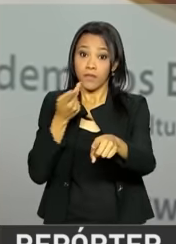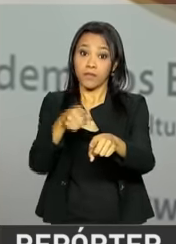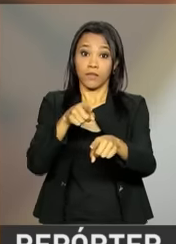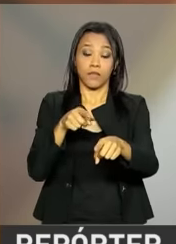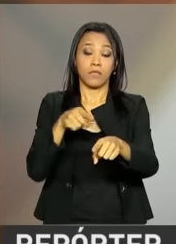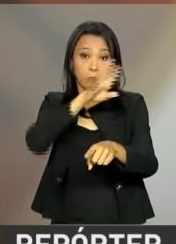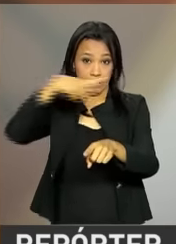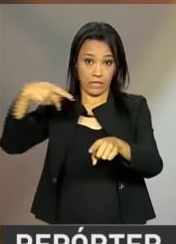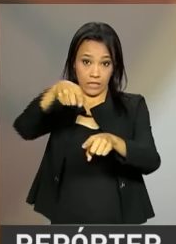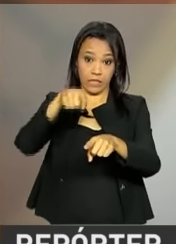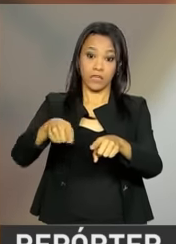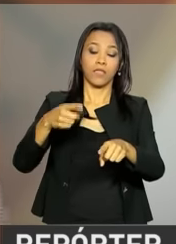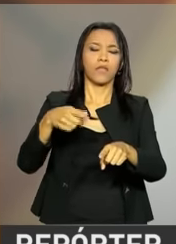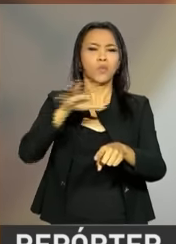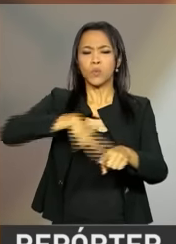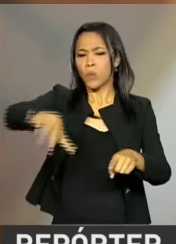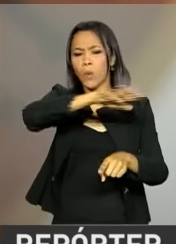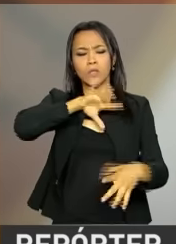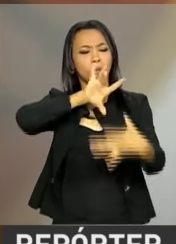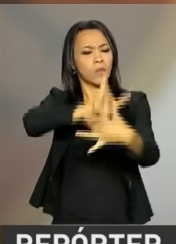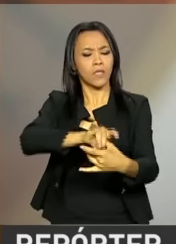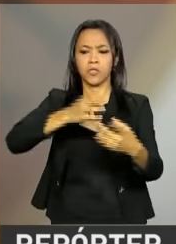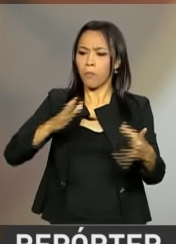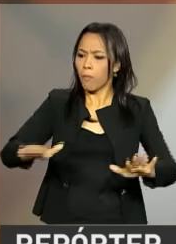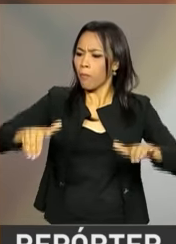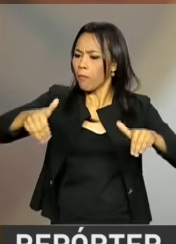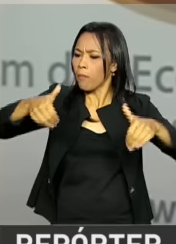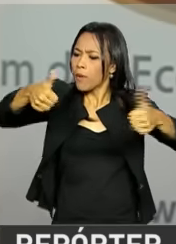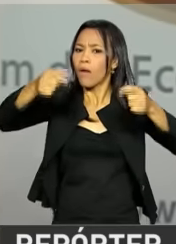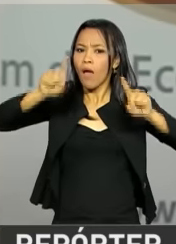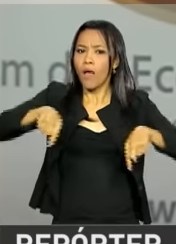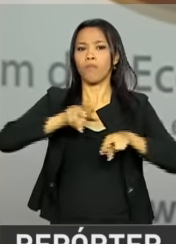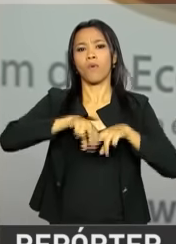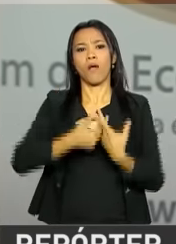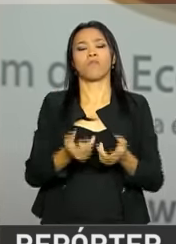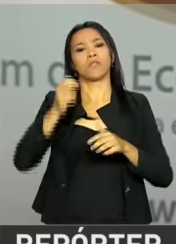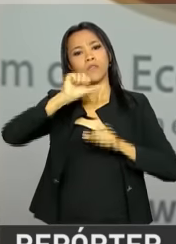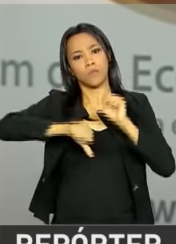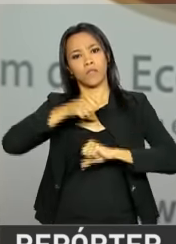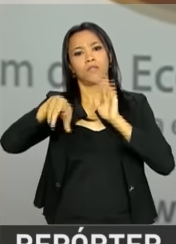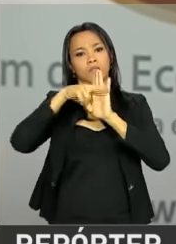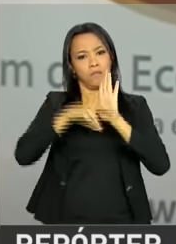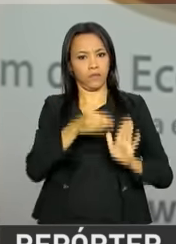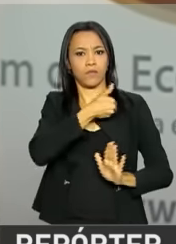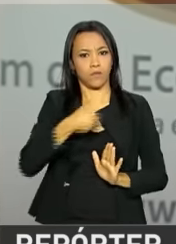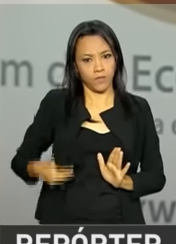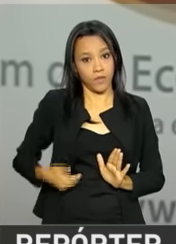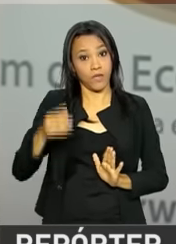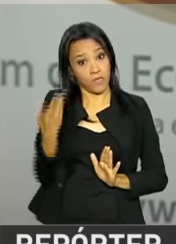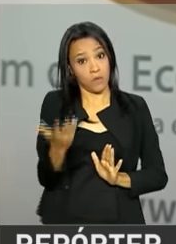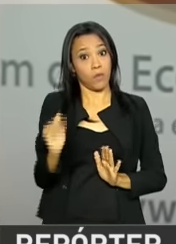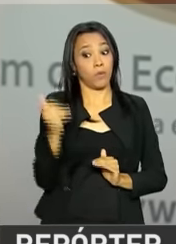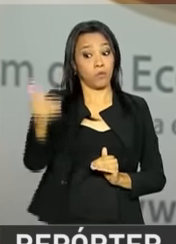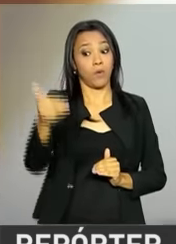Brasil toda essa melhora no ambiente econômico já é resultado das reformas colocadas em prática pelo governo segundo ele os próximos